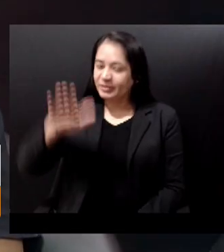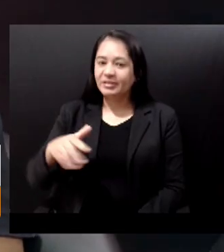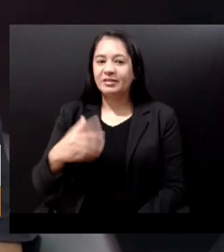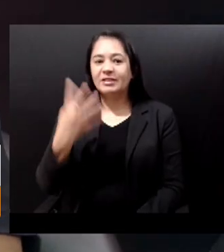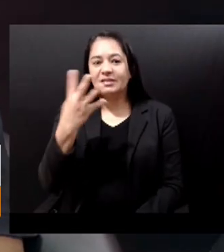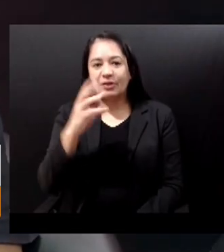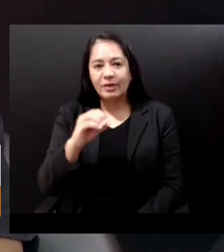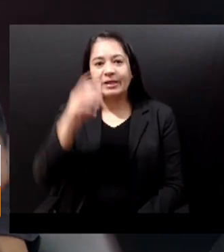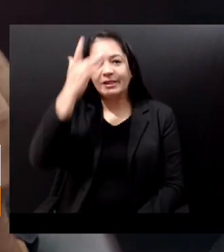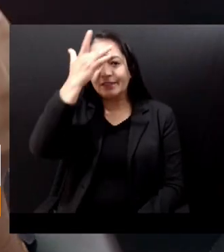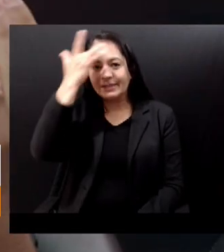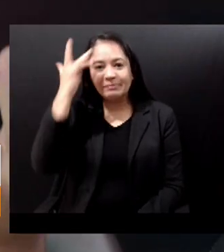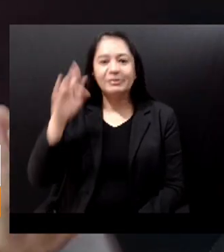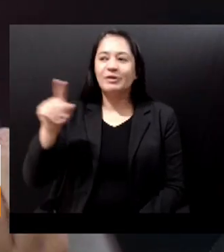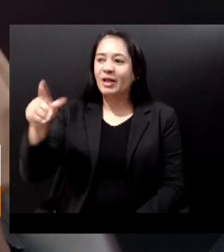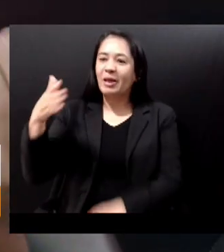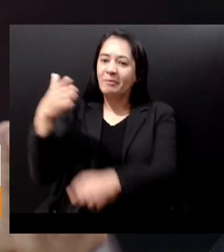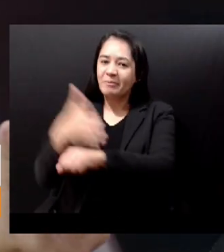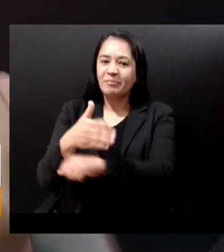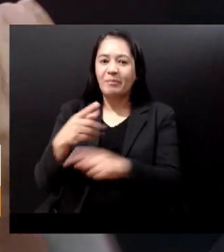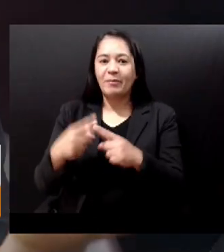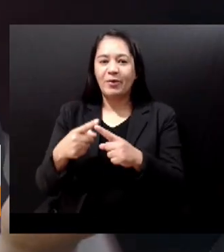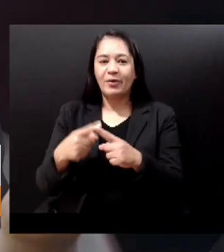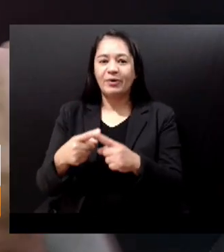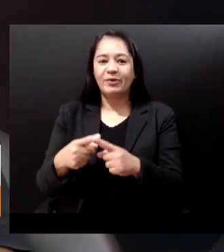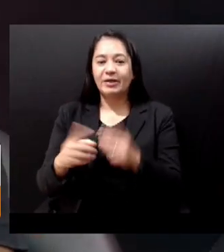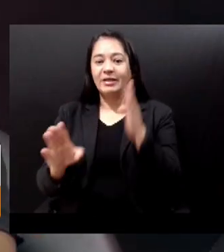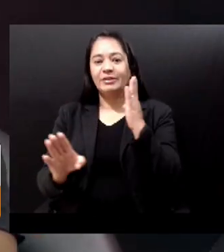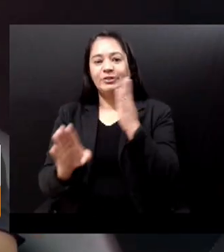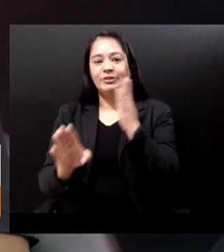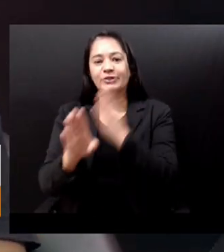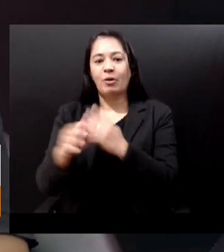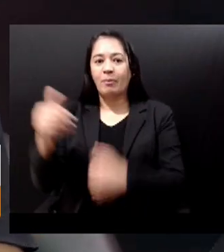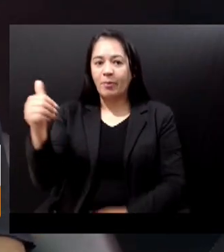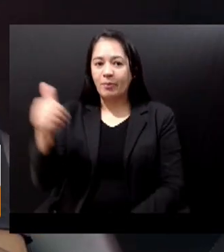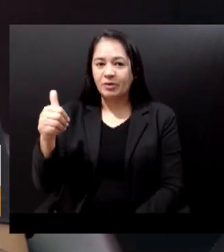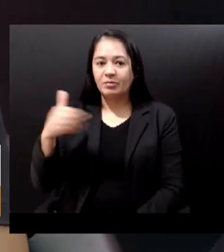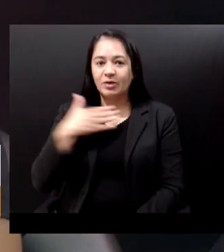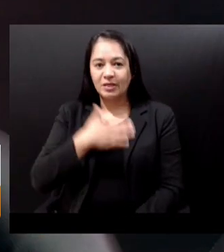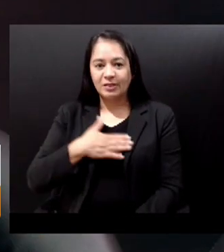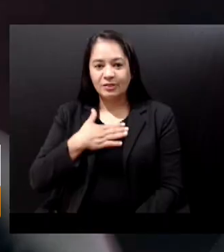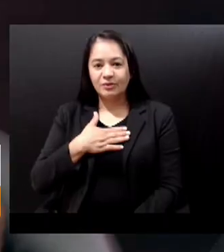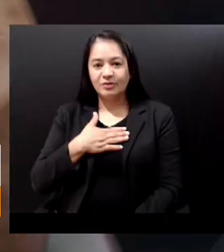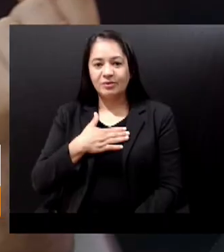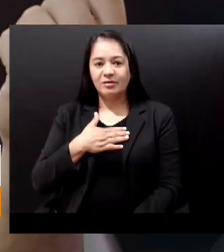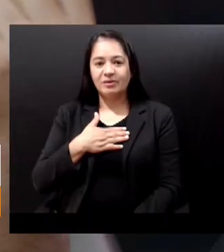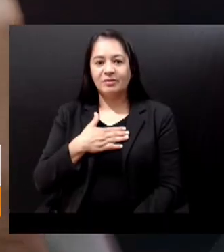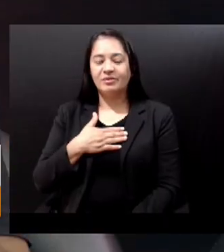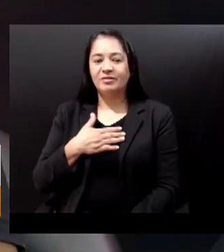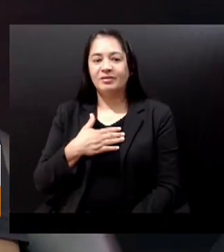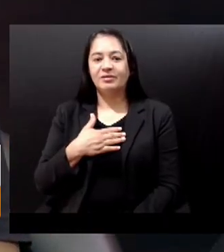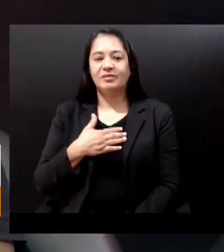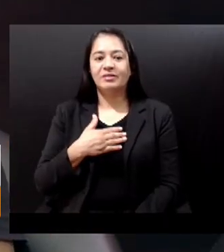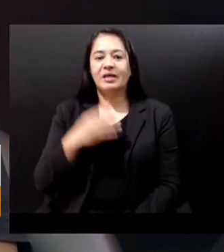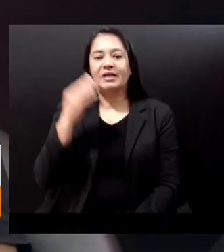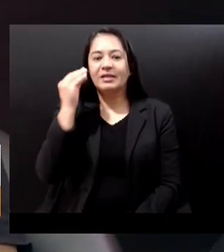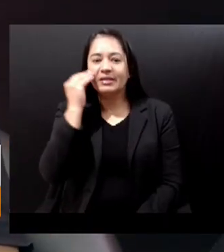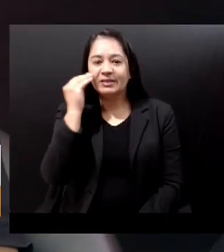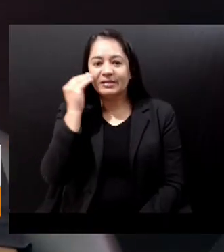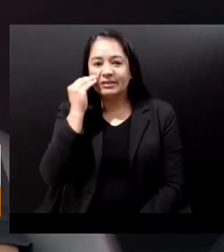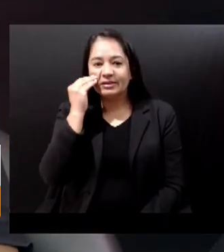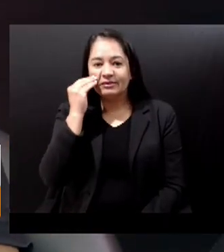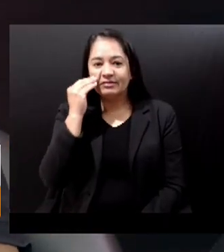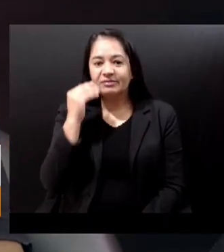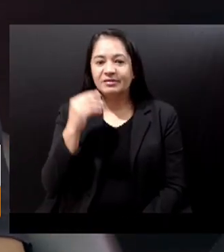aula. Por quê? Elas descobrem primeiro o que elas gostam, provavelmente elas testaram infinitas modalidades,